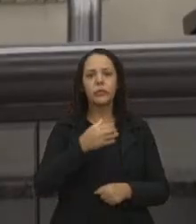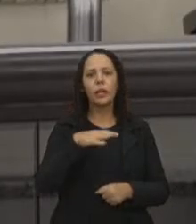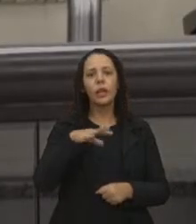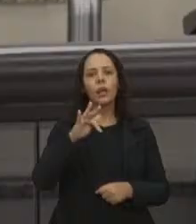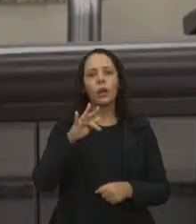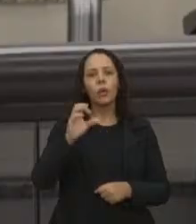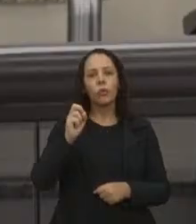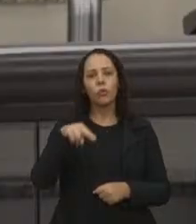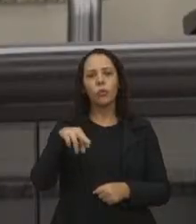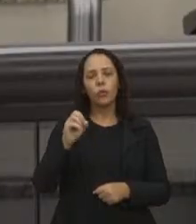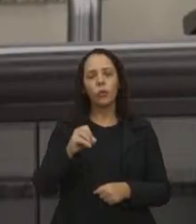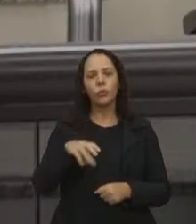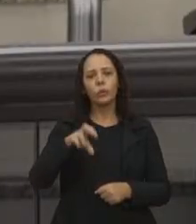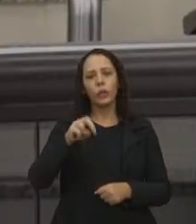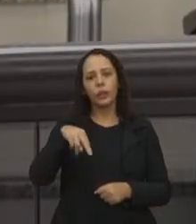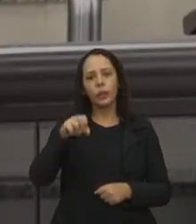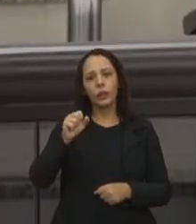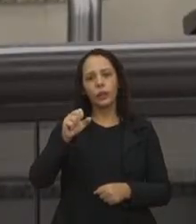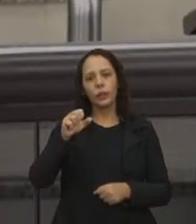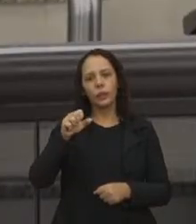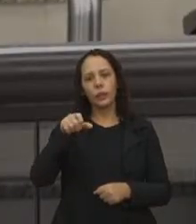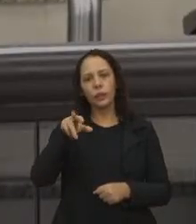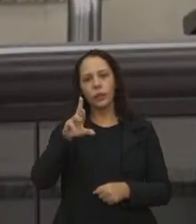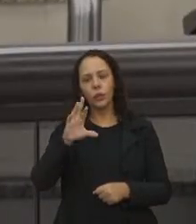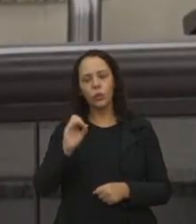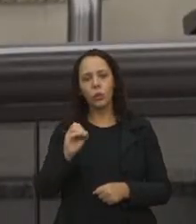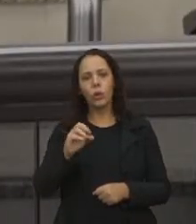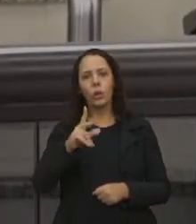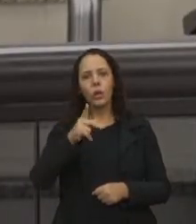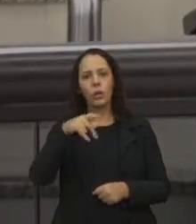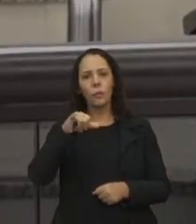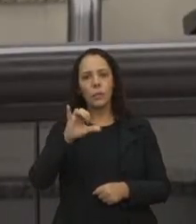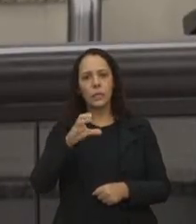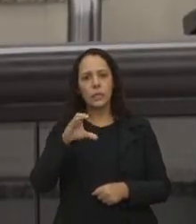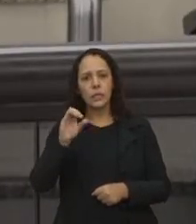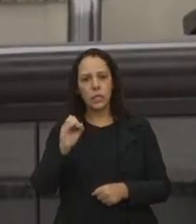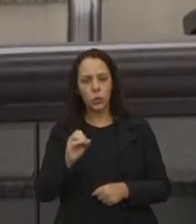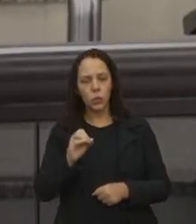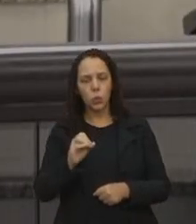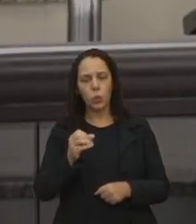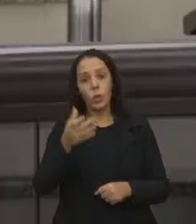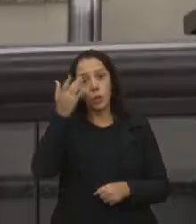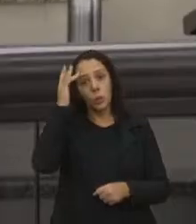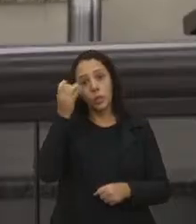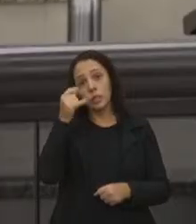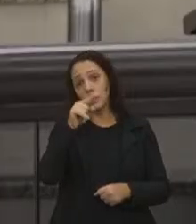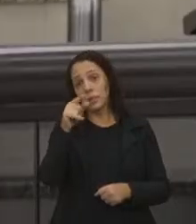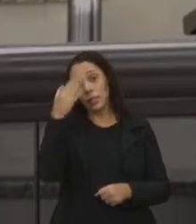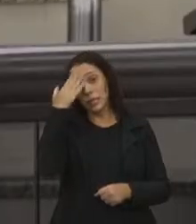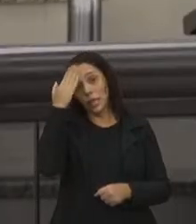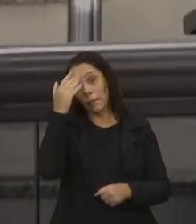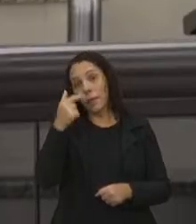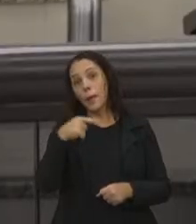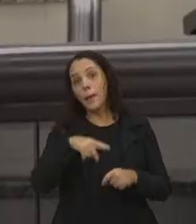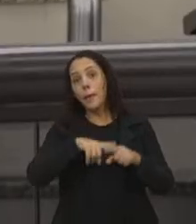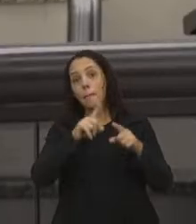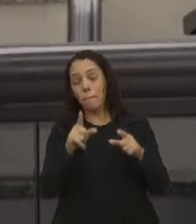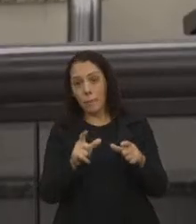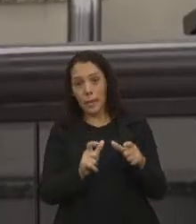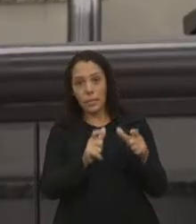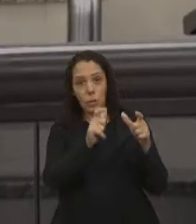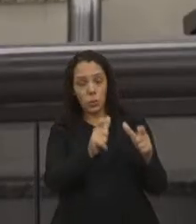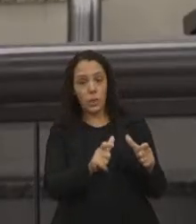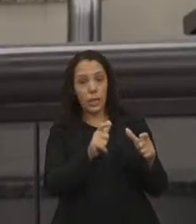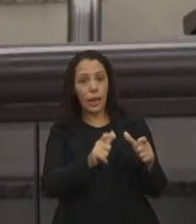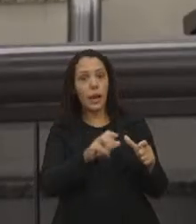neuropsicopedagoga e neuropsicomotora. Até porque, não sei se vocês têm conhecimento, mas muitas clínicas estão procurando por profissionais dessa área e